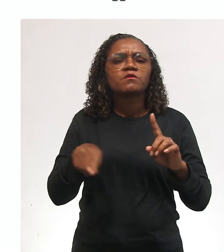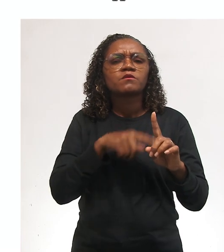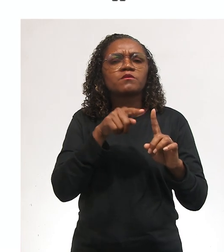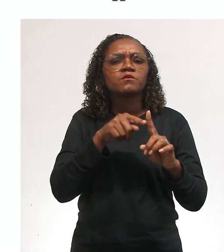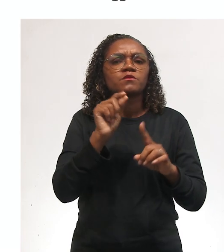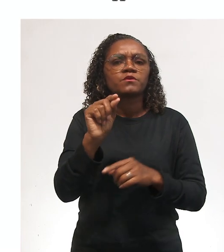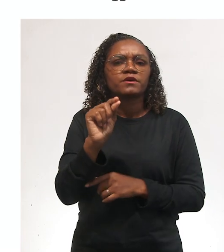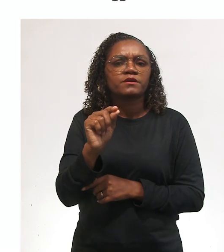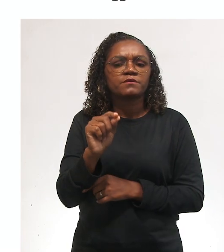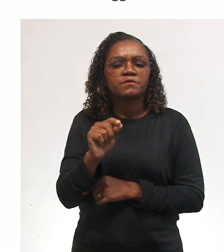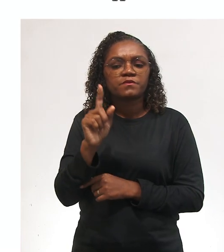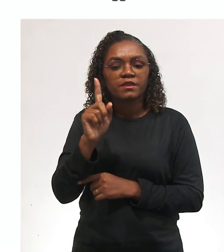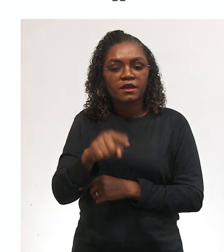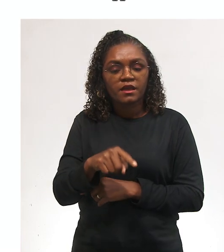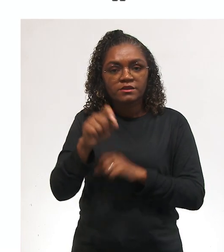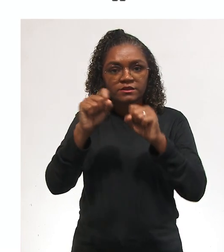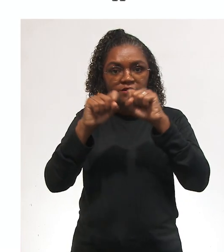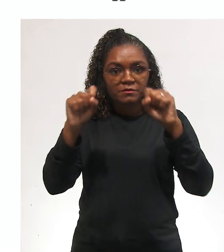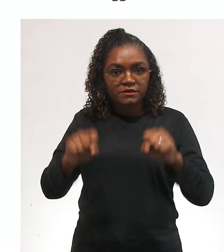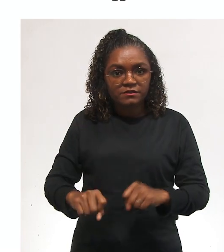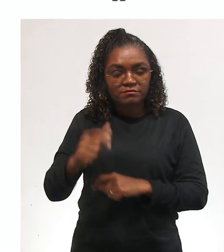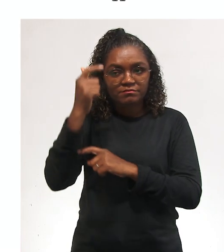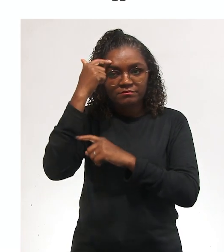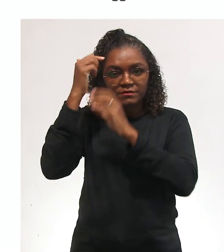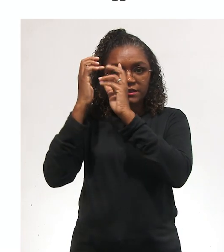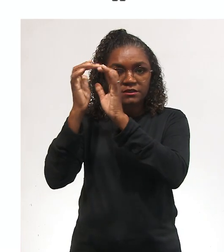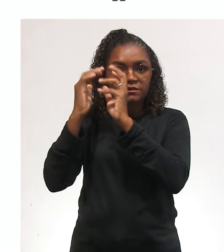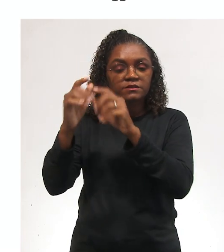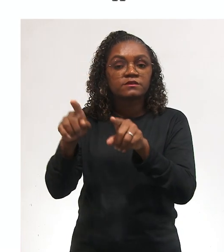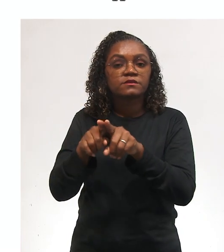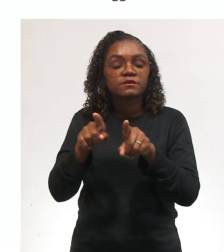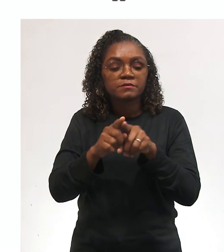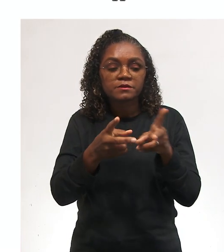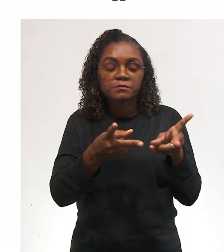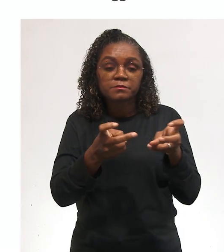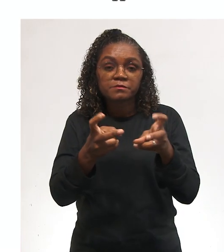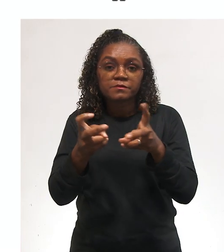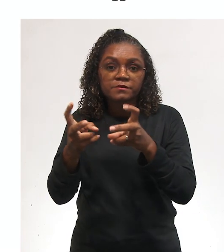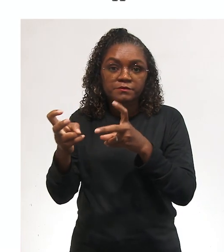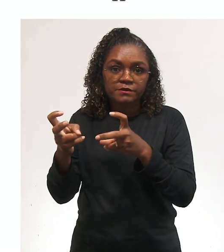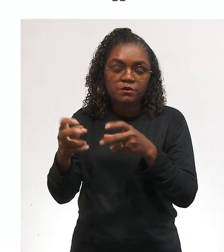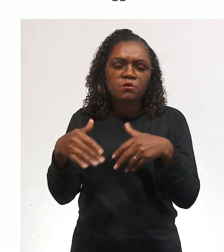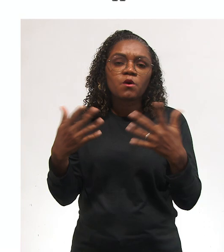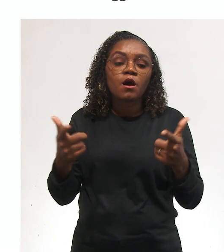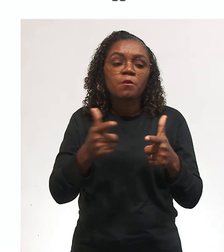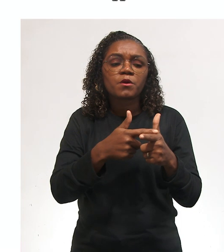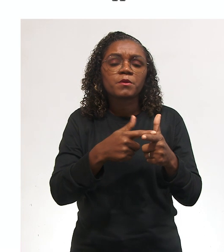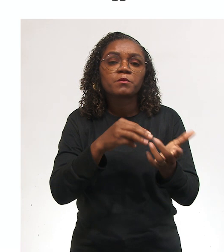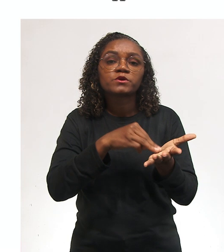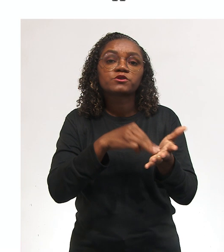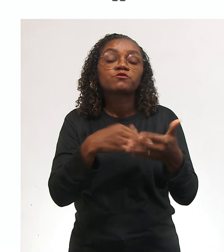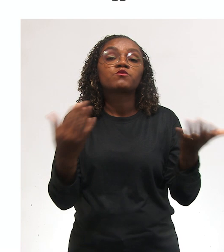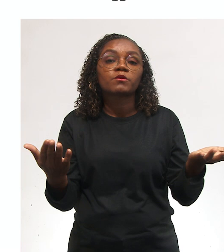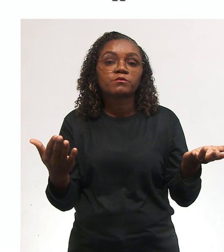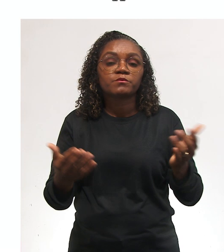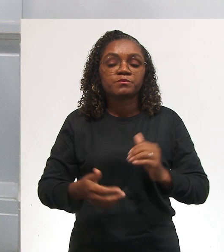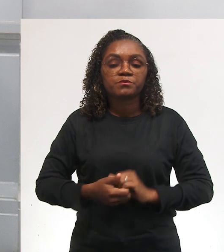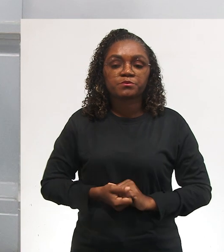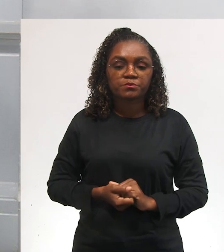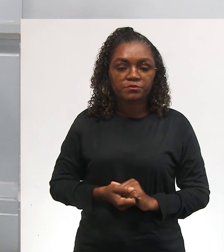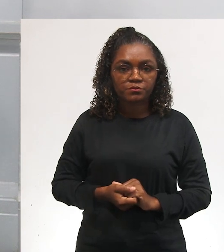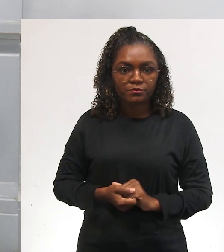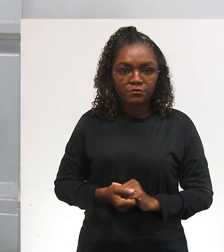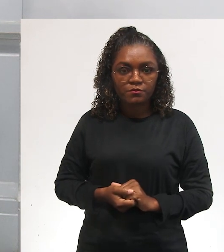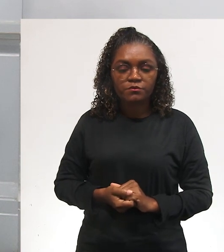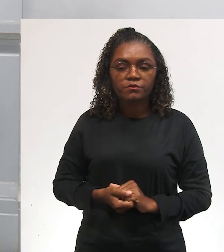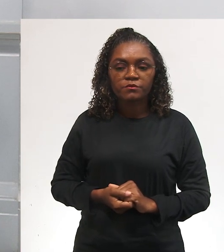finalidade sistematizar o raciocínio, bem como identificar as causas de um problema. Então, lembra, quando a